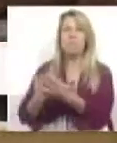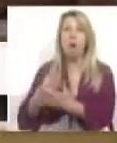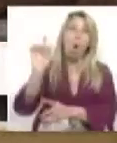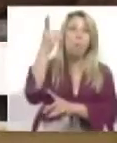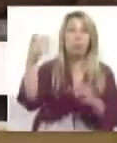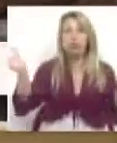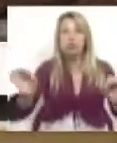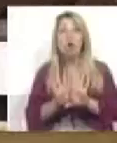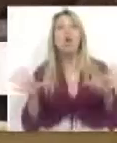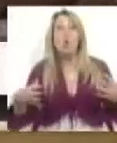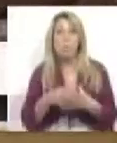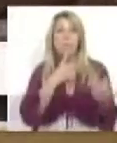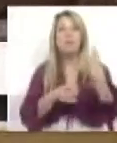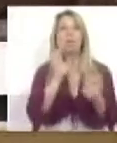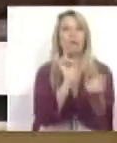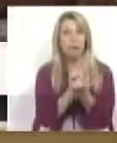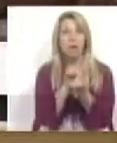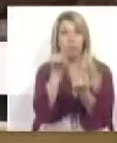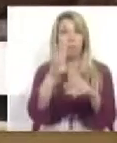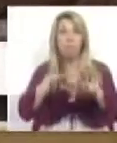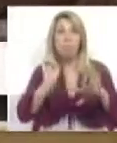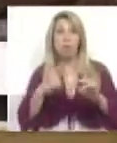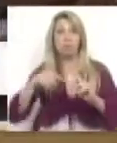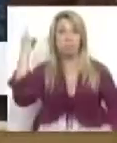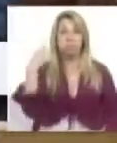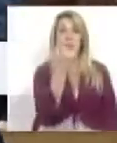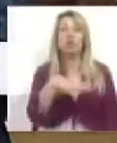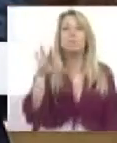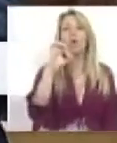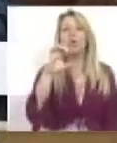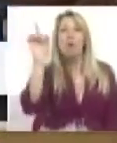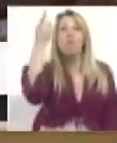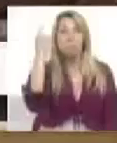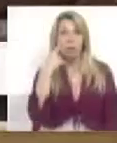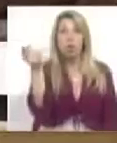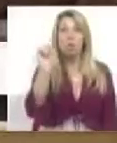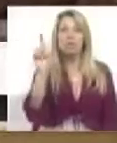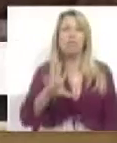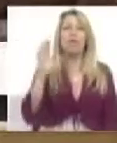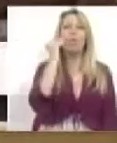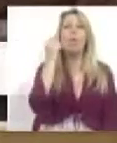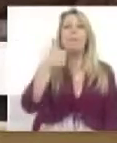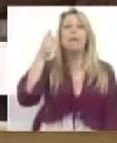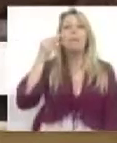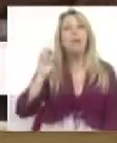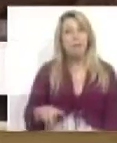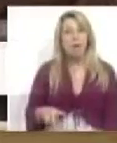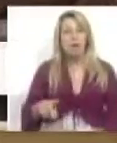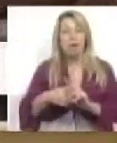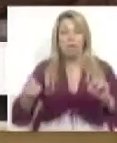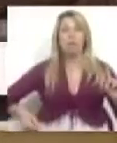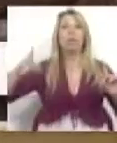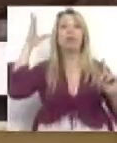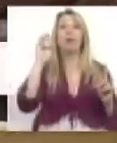de inquérito a estas operações em 2008? Não conhecemos por acaso a forma como o BPN utilizou centenas de